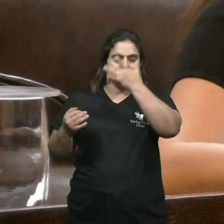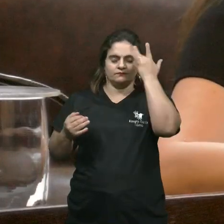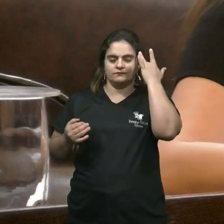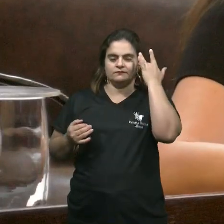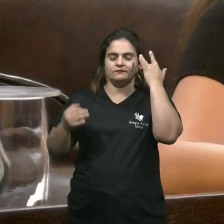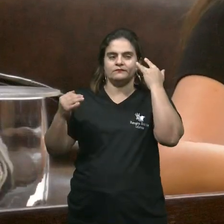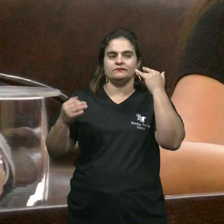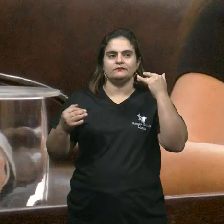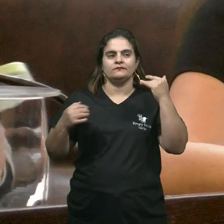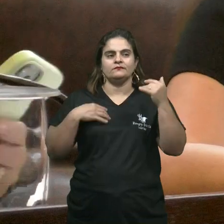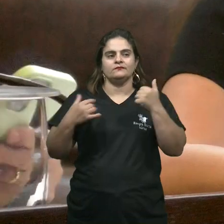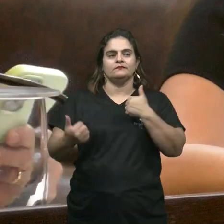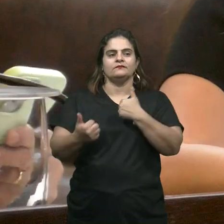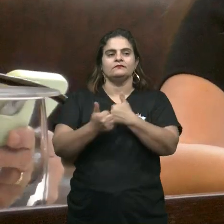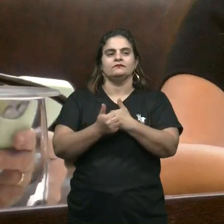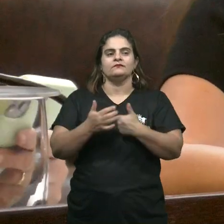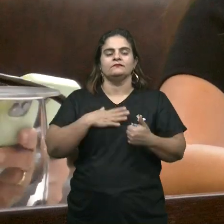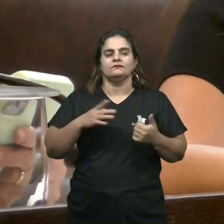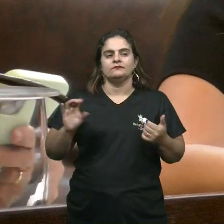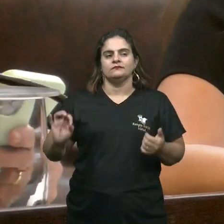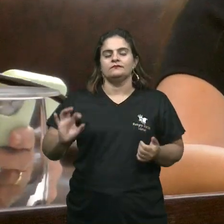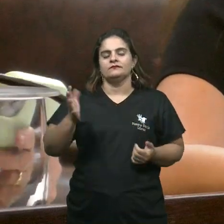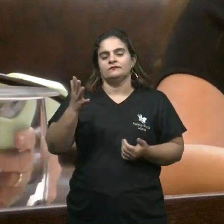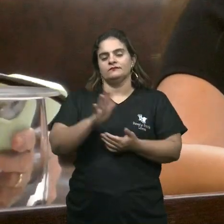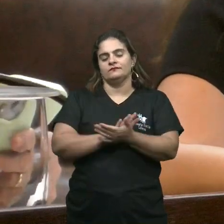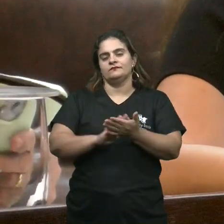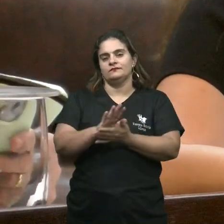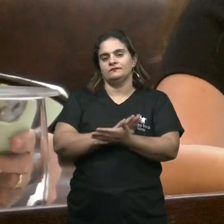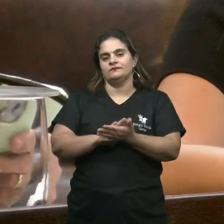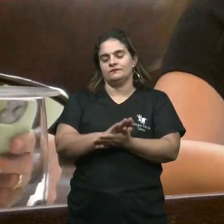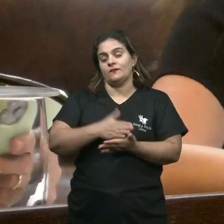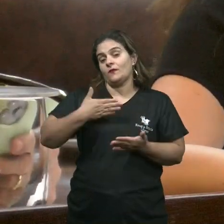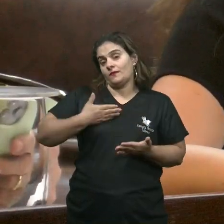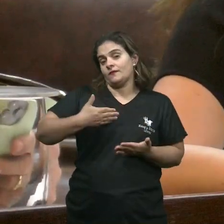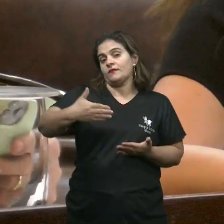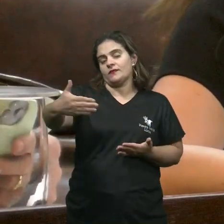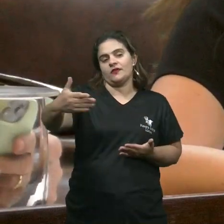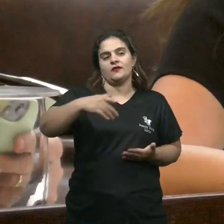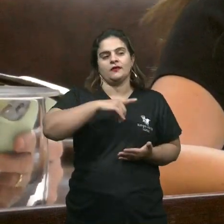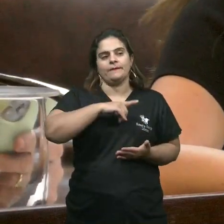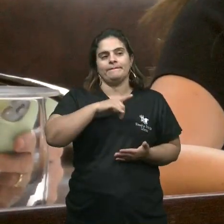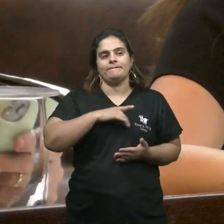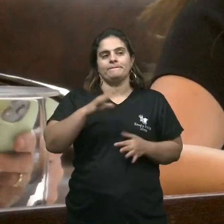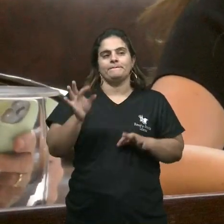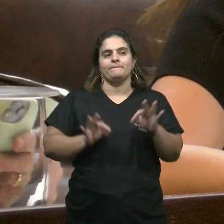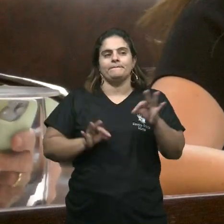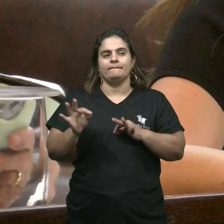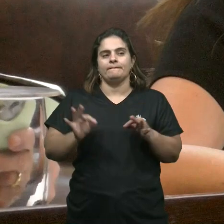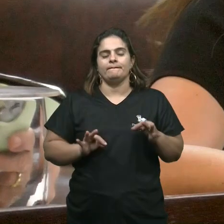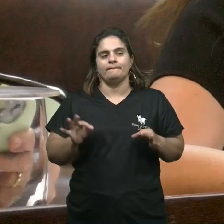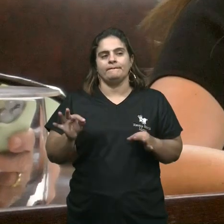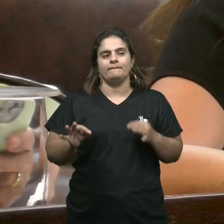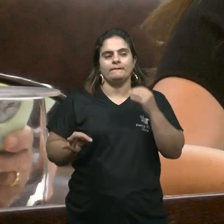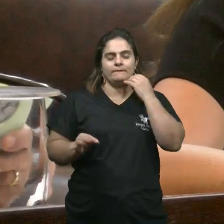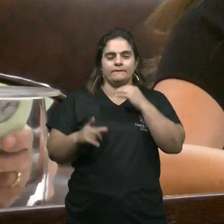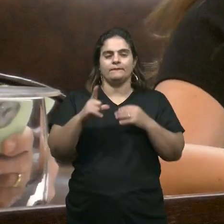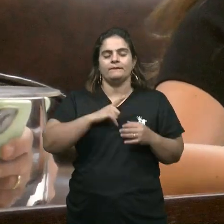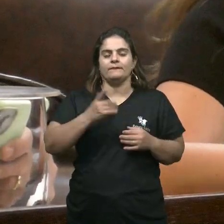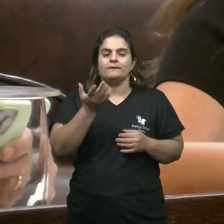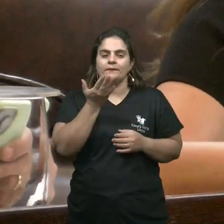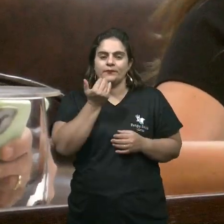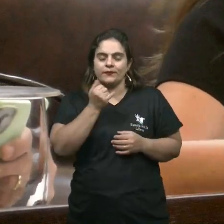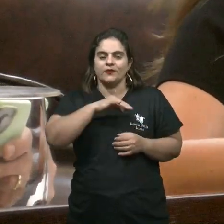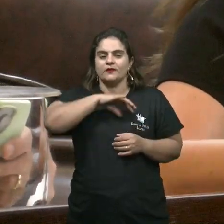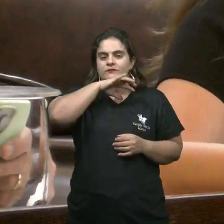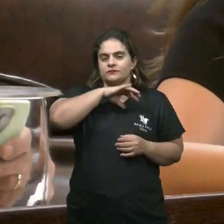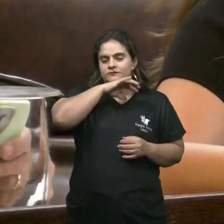que estão aqui próximos a mim, ainda não foi regulamentado a ponto de que esse projeto do Banco de Ração possa ter um